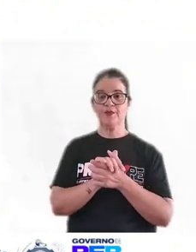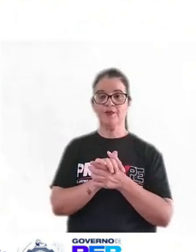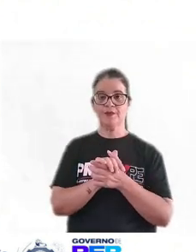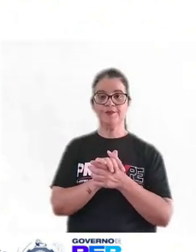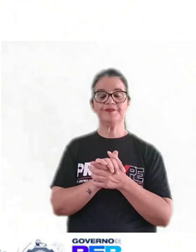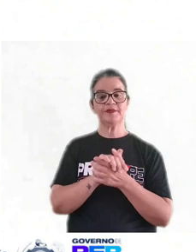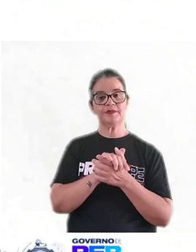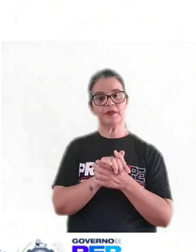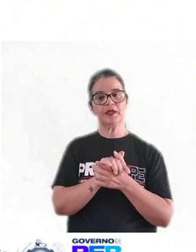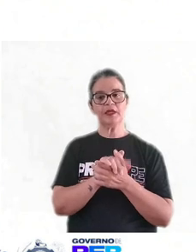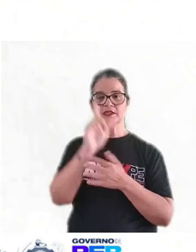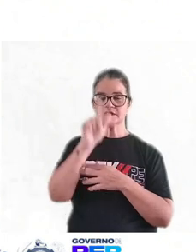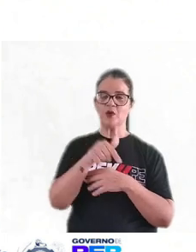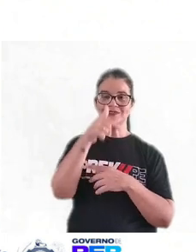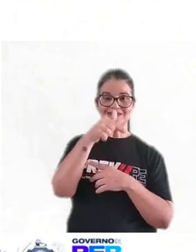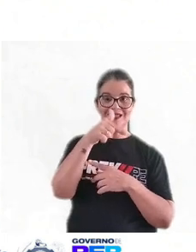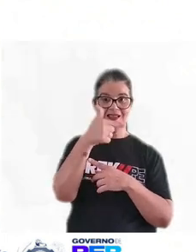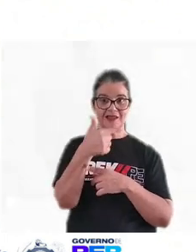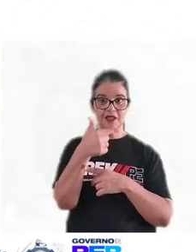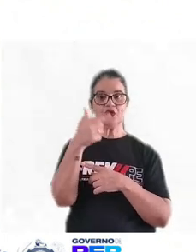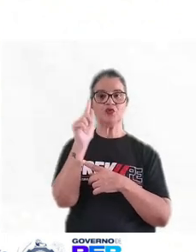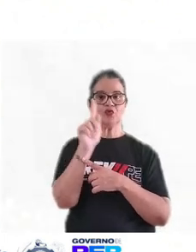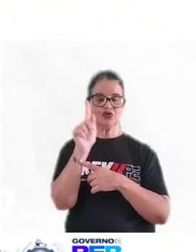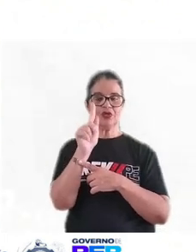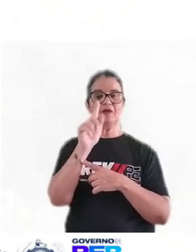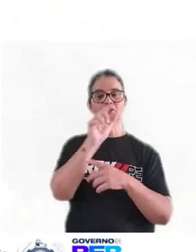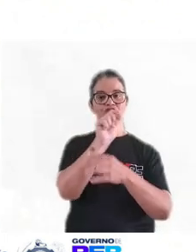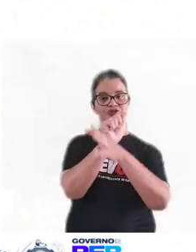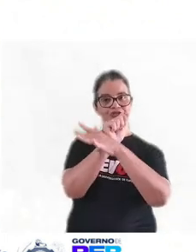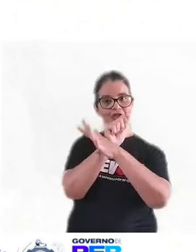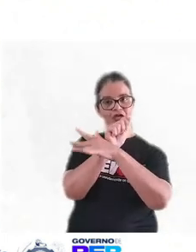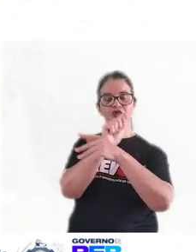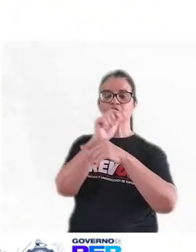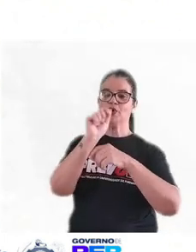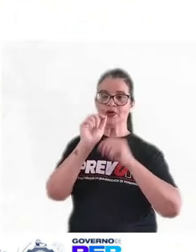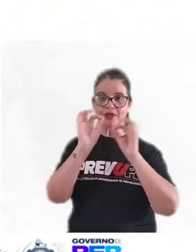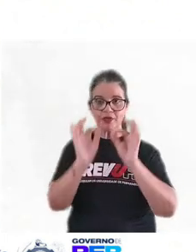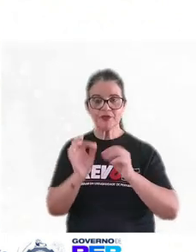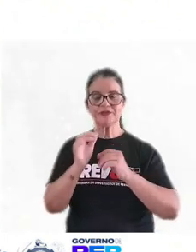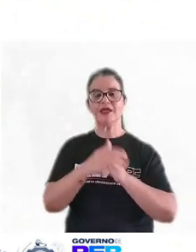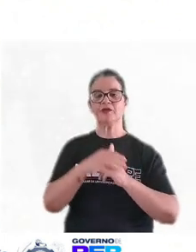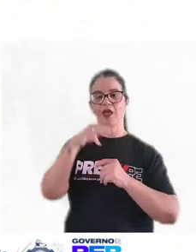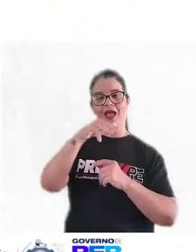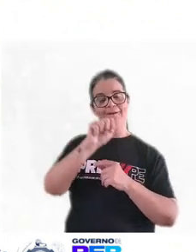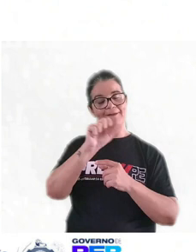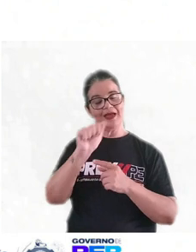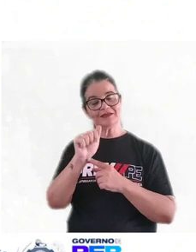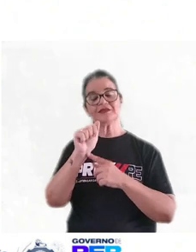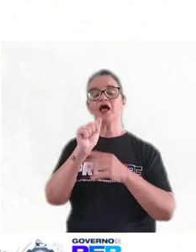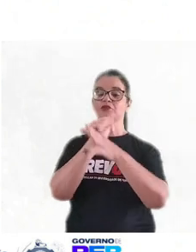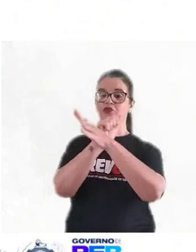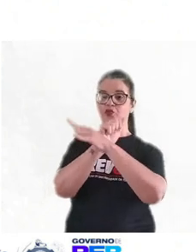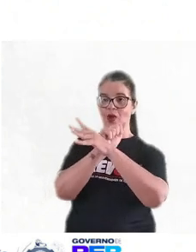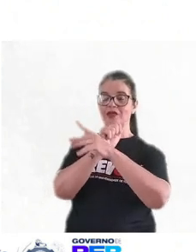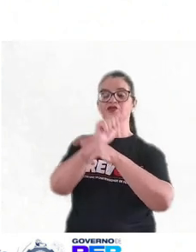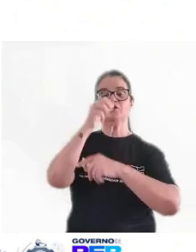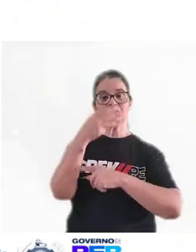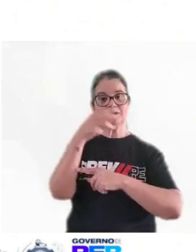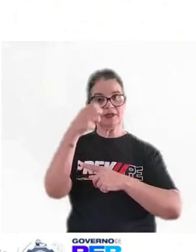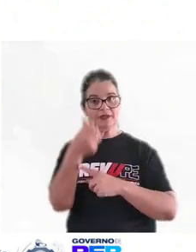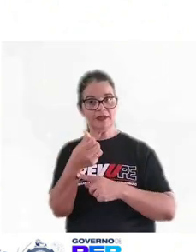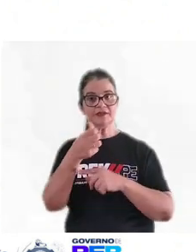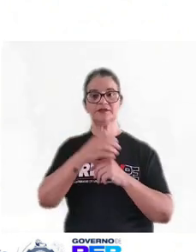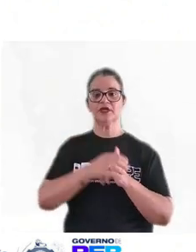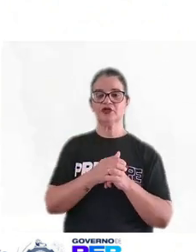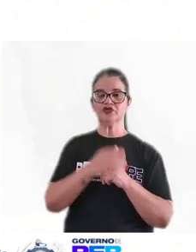na questão que são 72 gramas de ácido clorídrico. A massa molar do ácido